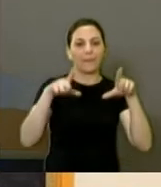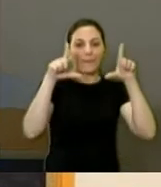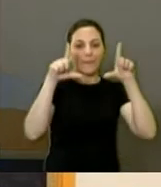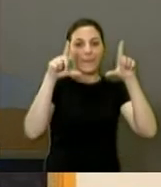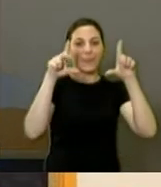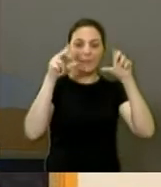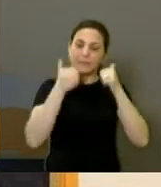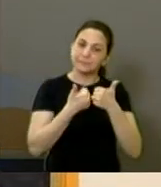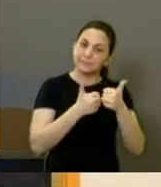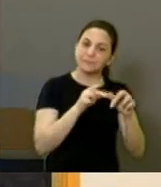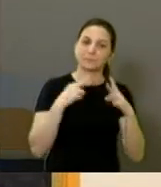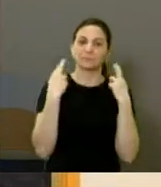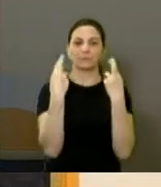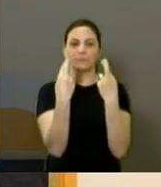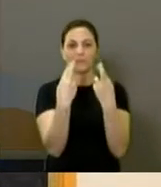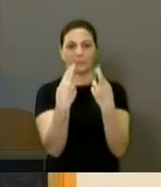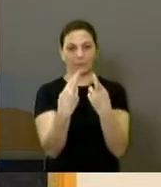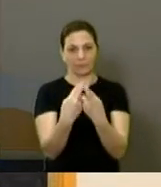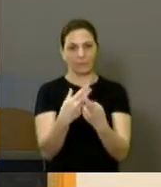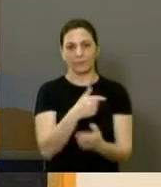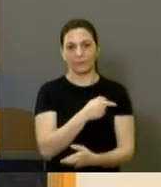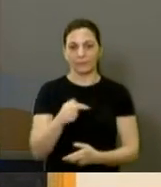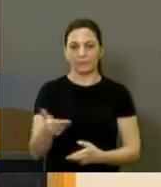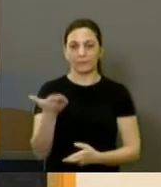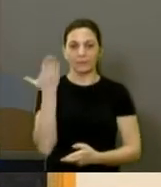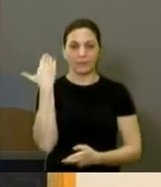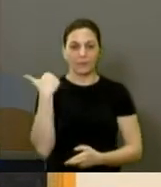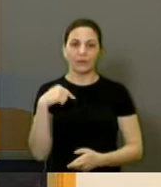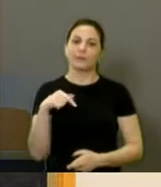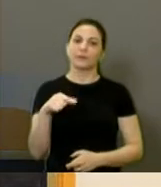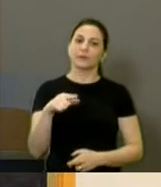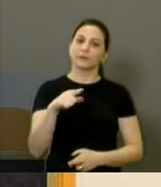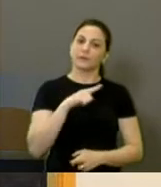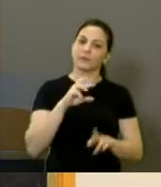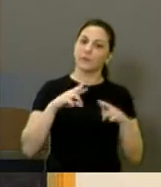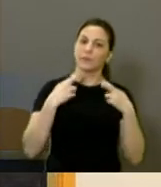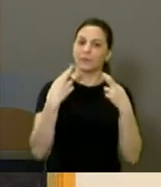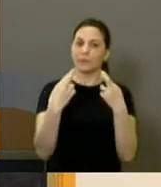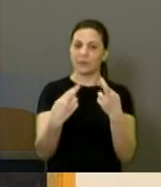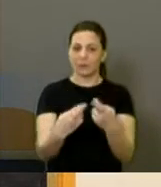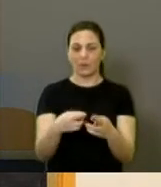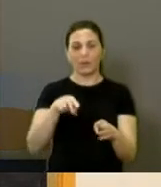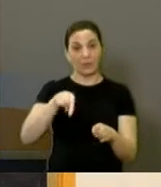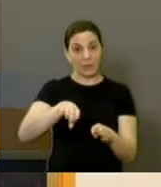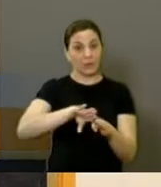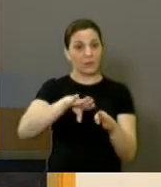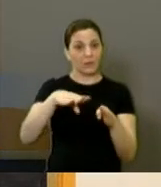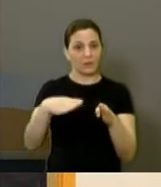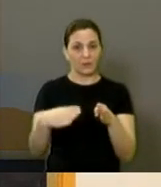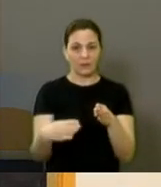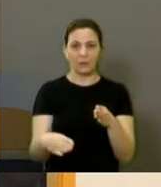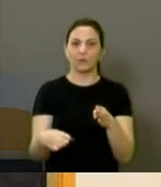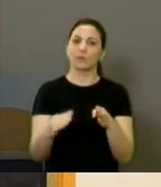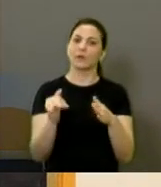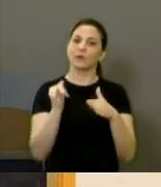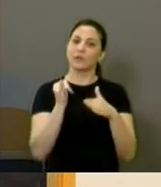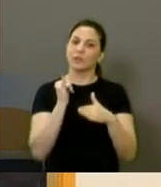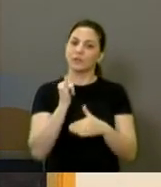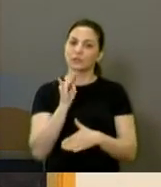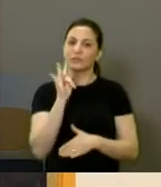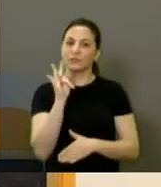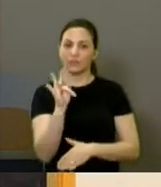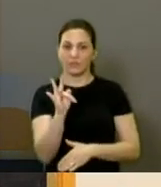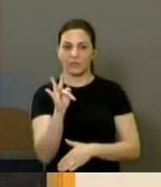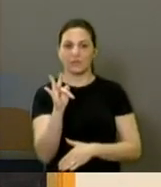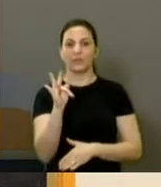ouvindo. Nesta semana que passou, nós fizemos uma reunião aqui na Câmara Municipal com o Instituto Federal e